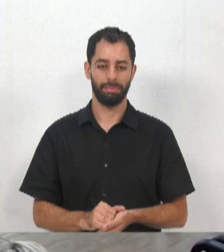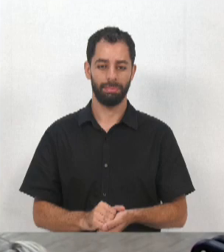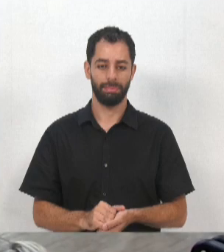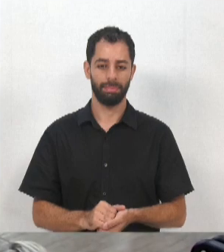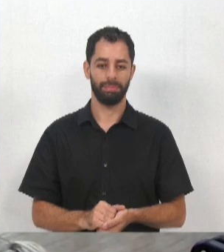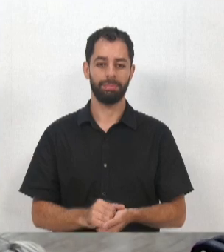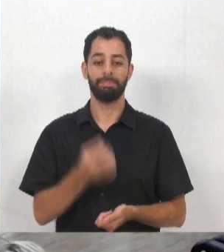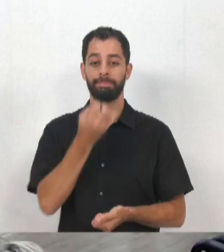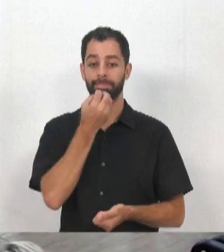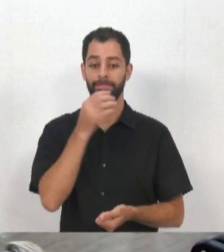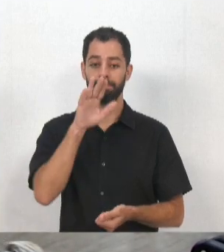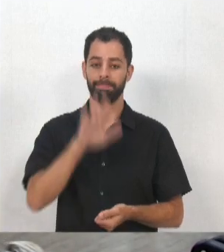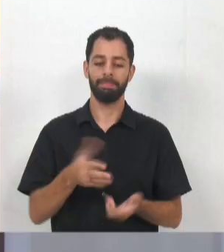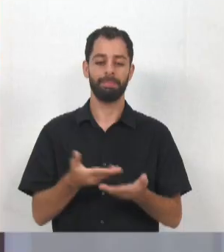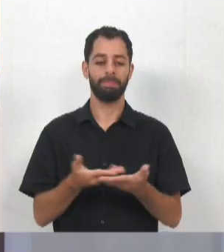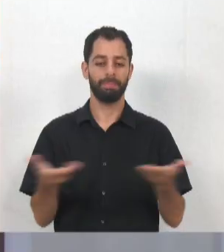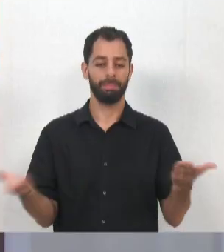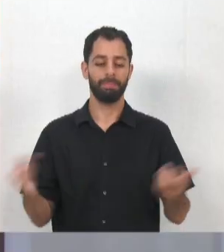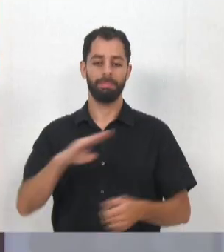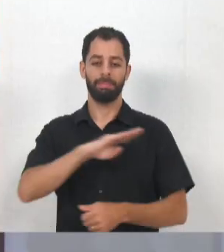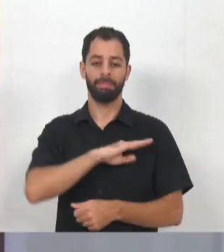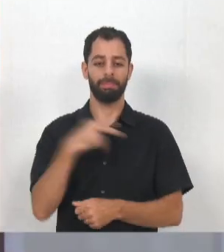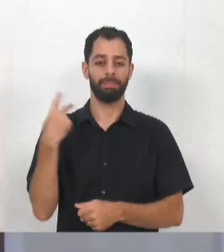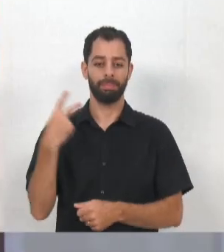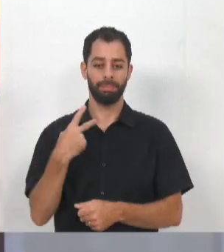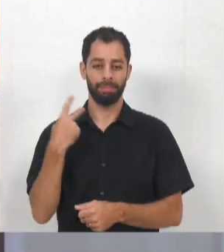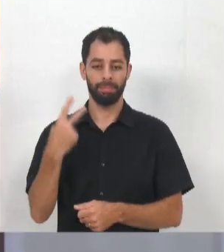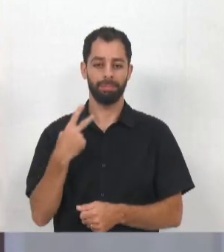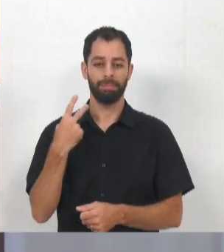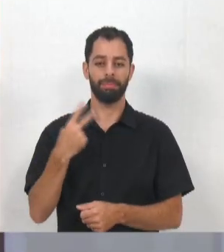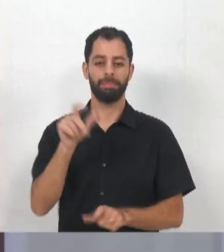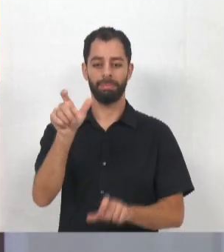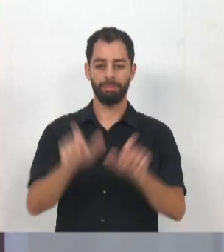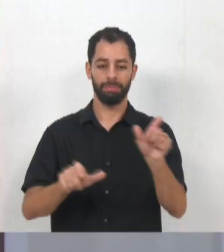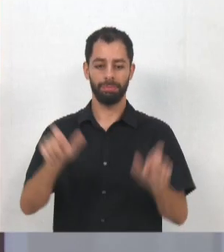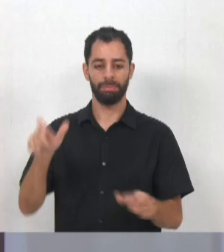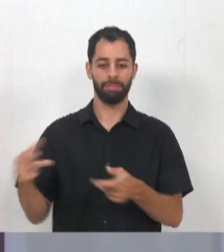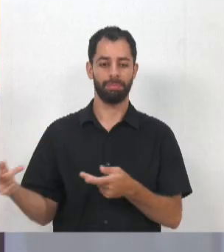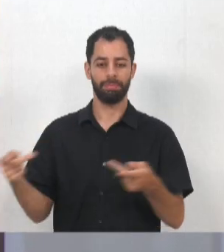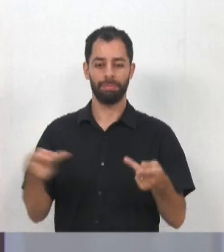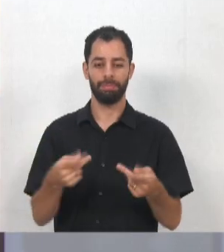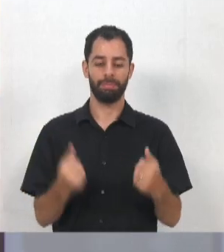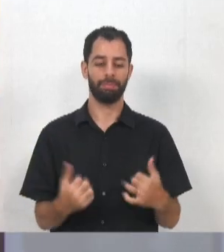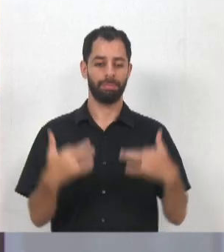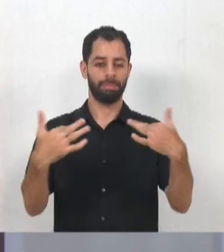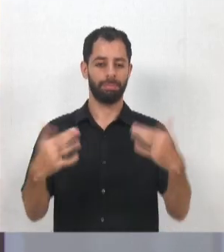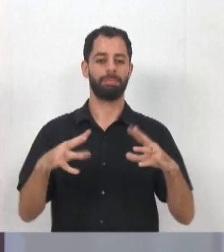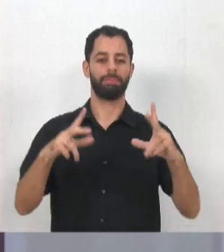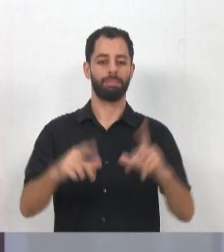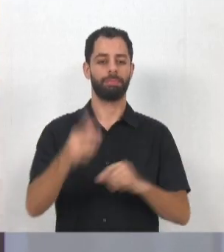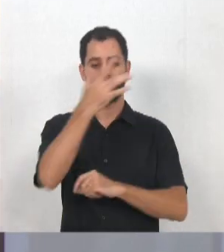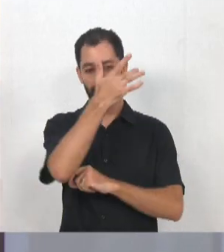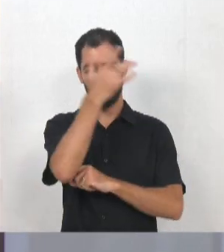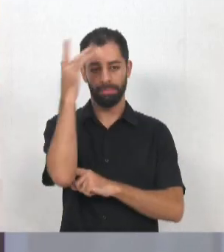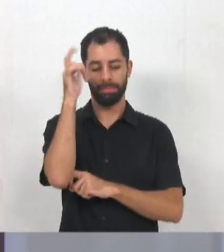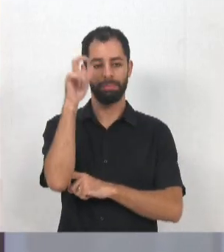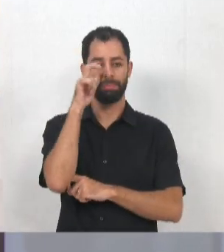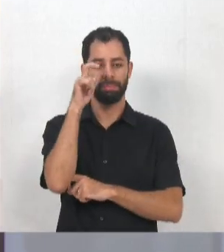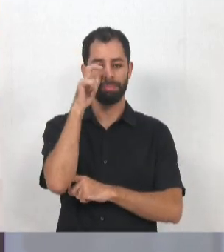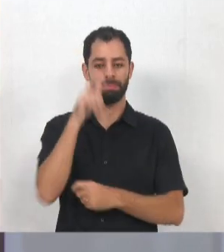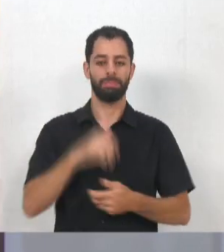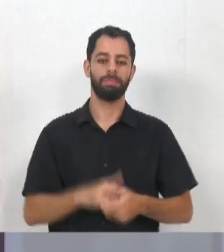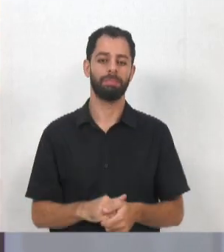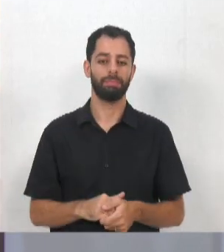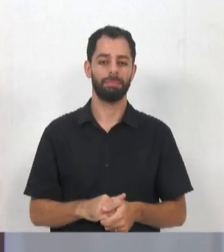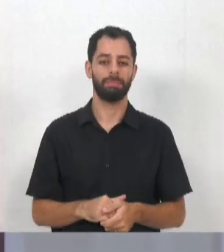Boa tarde, colegas vereadores, nossos convidados no plenário e a todos que nos acompanham. Na